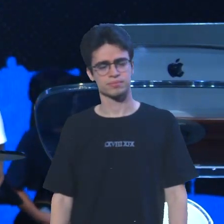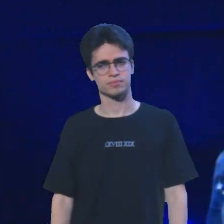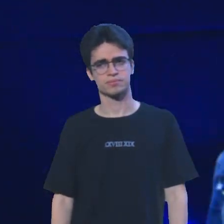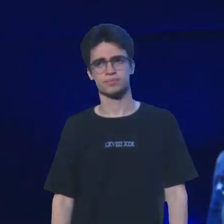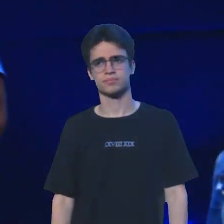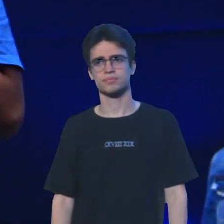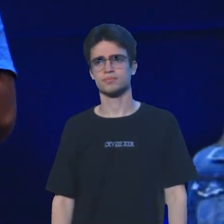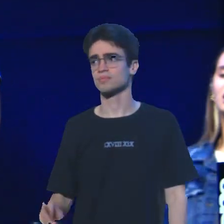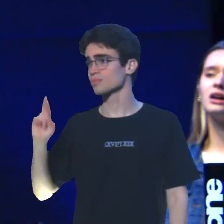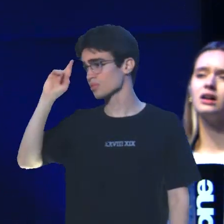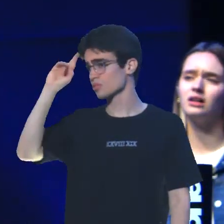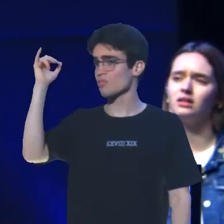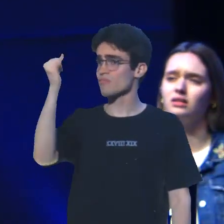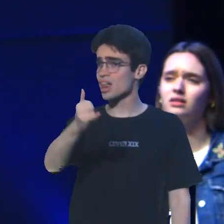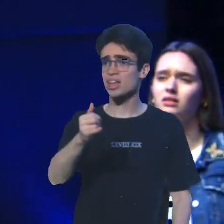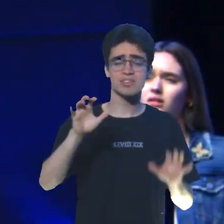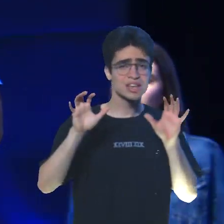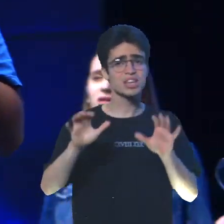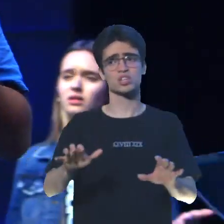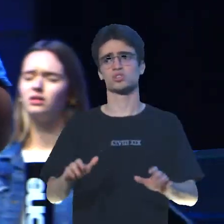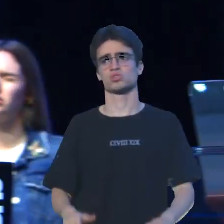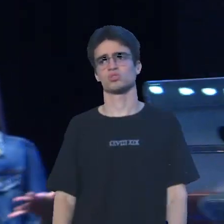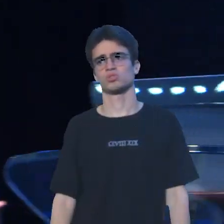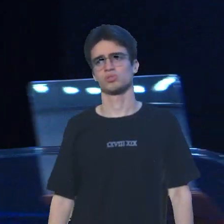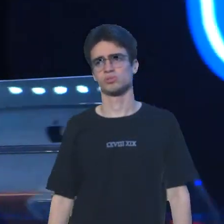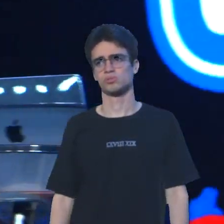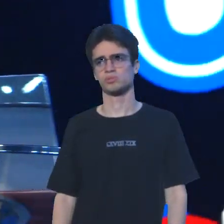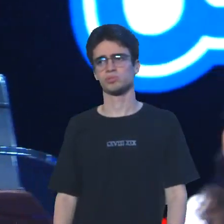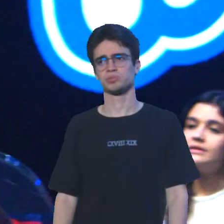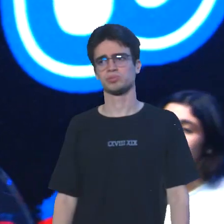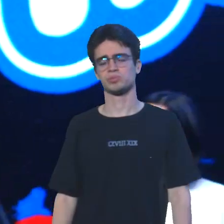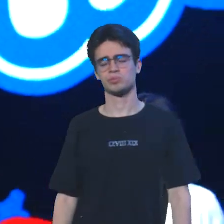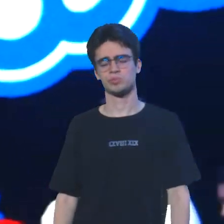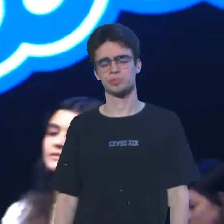É isso que o Senhor está falando com você hoje.